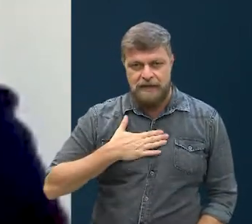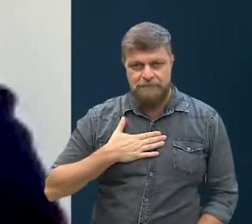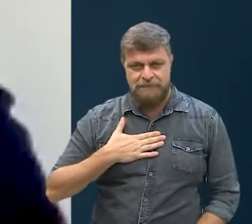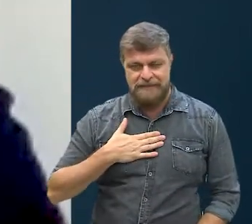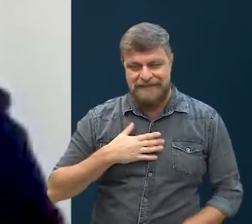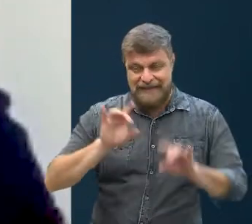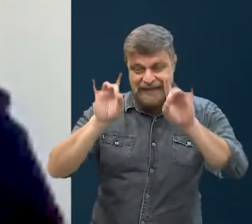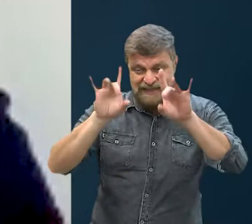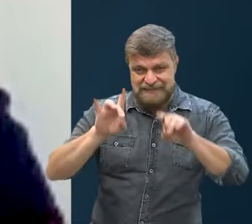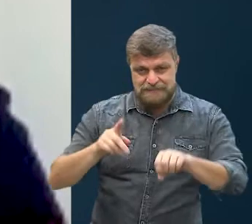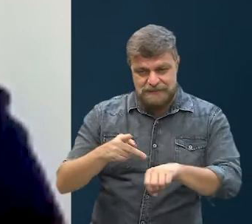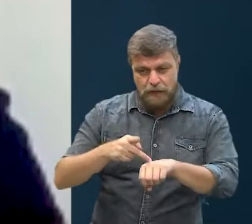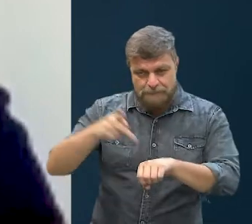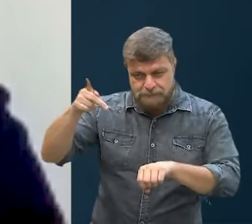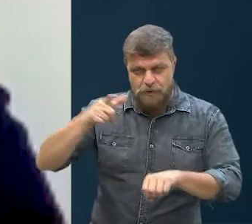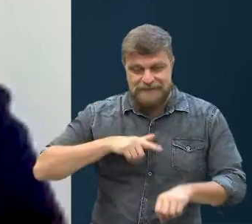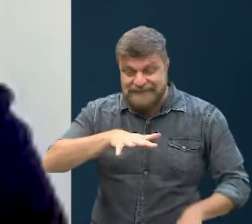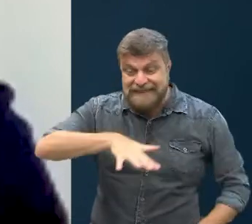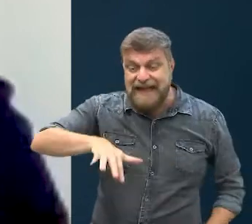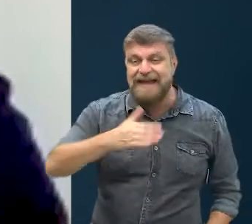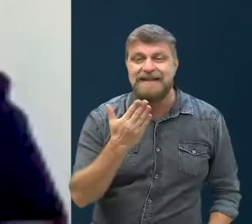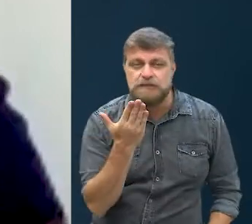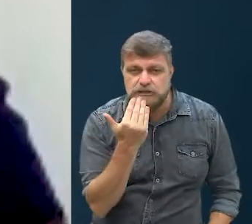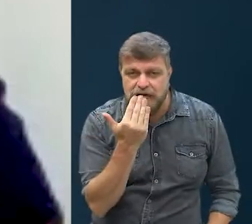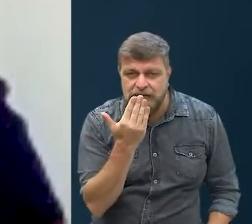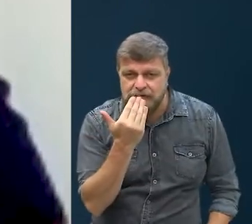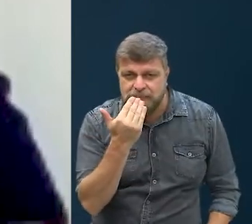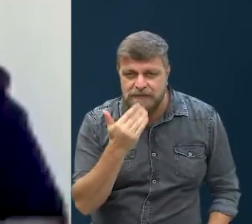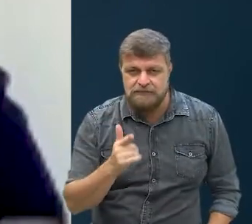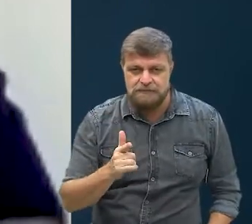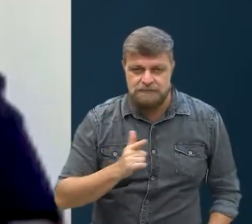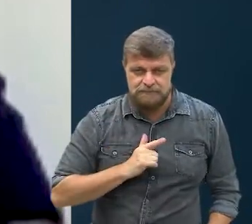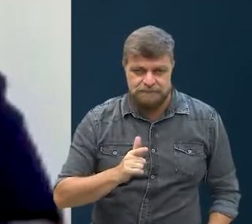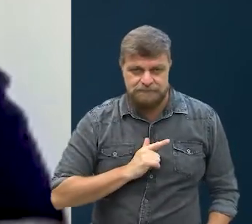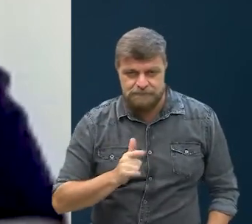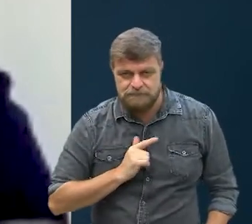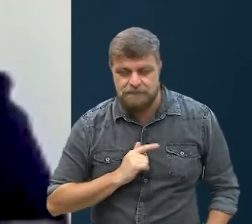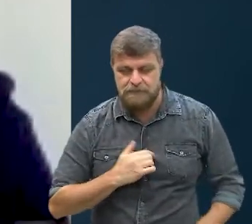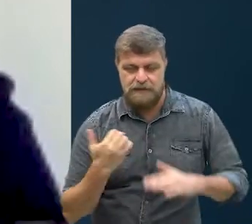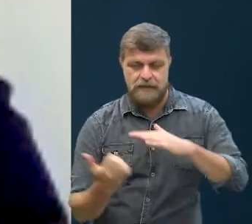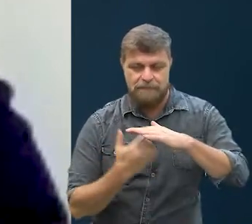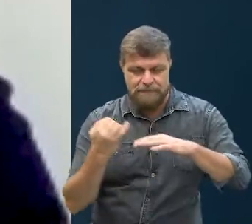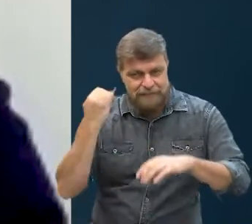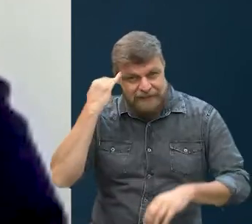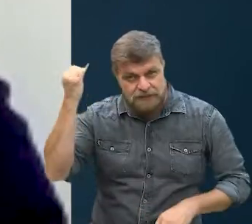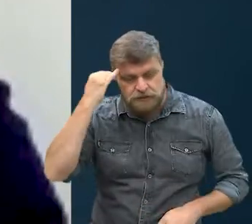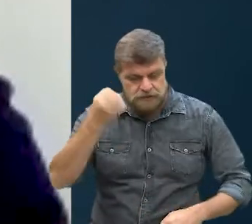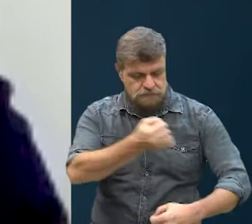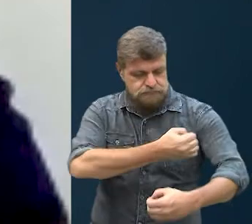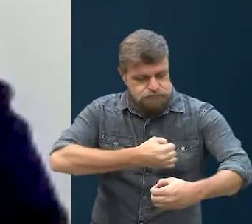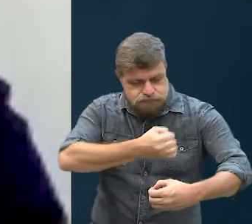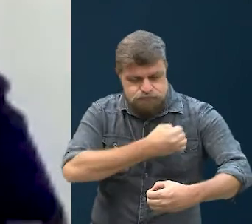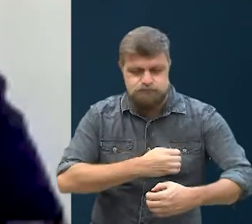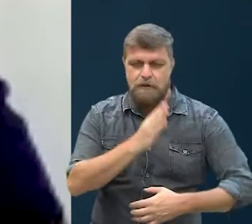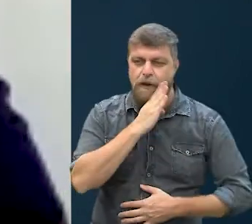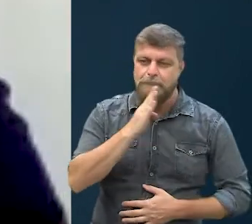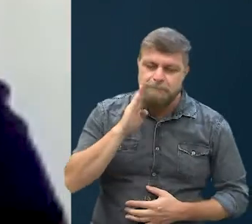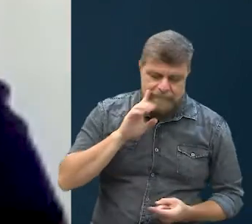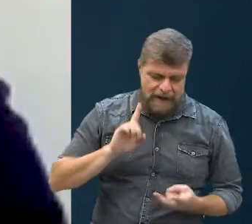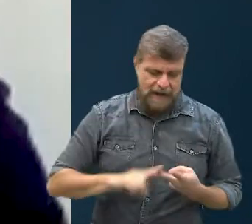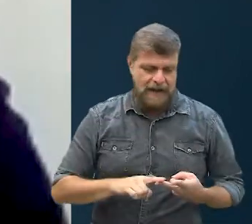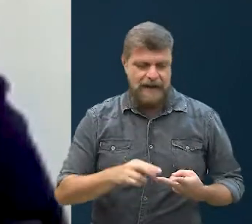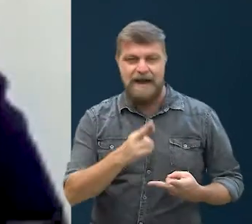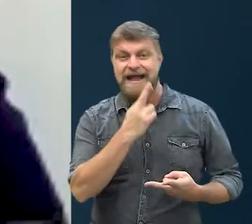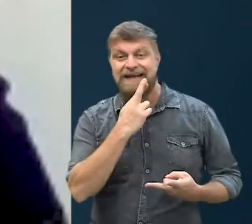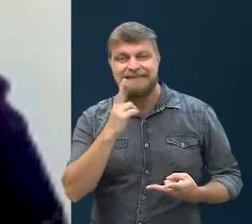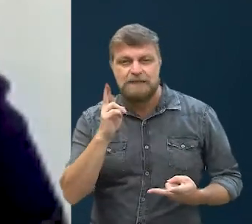minha especialização é na área de alimentos, na área de alimentação, de empreendimentos gastronômicos, bares,